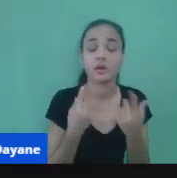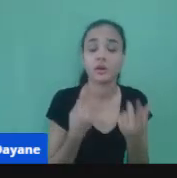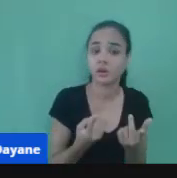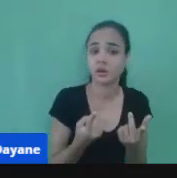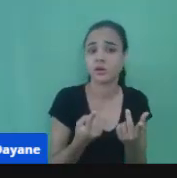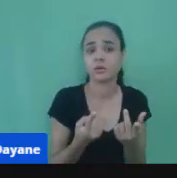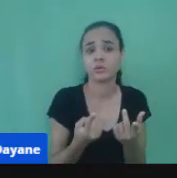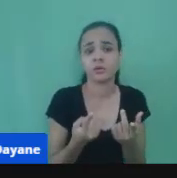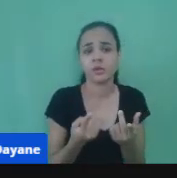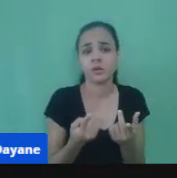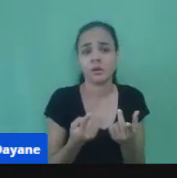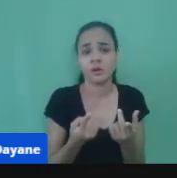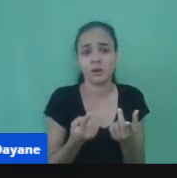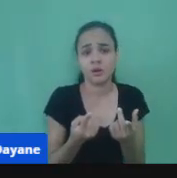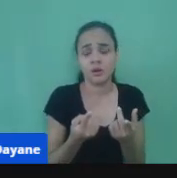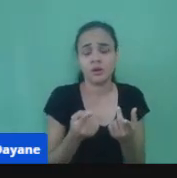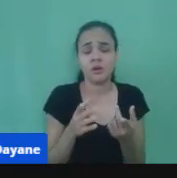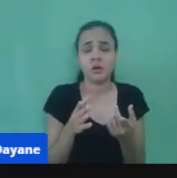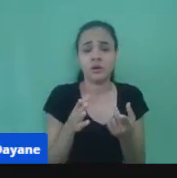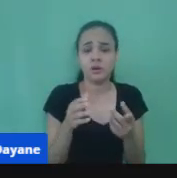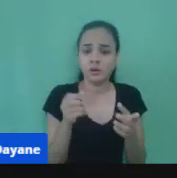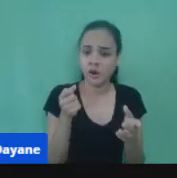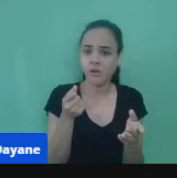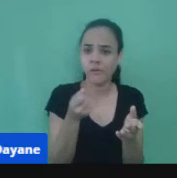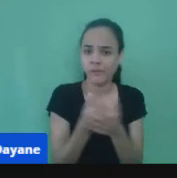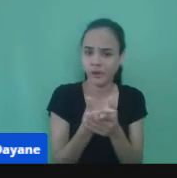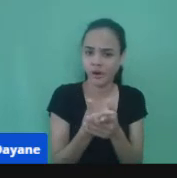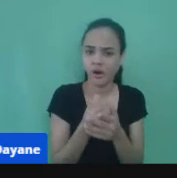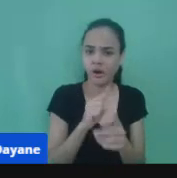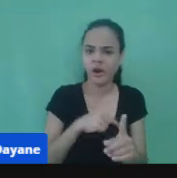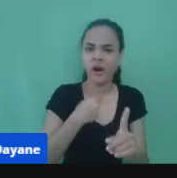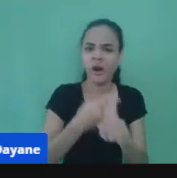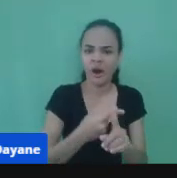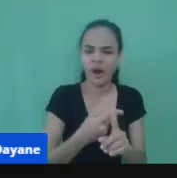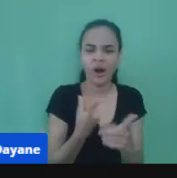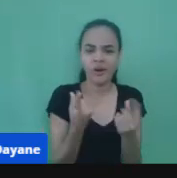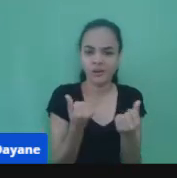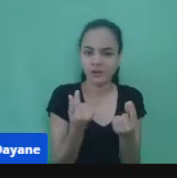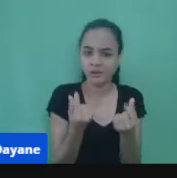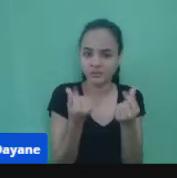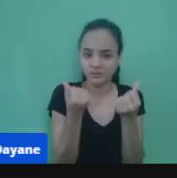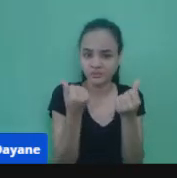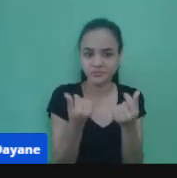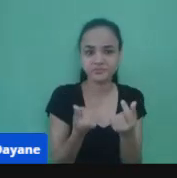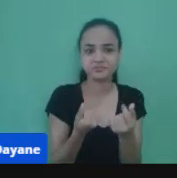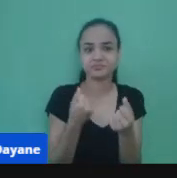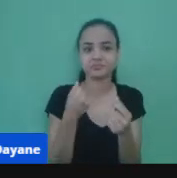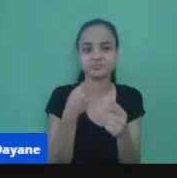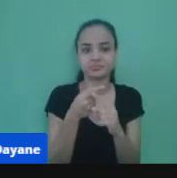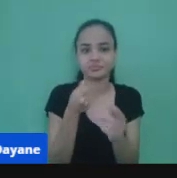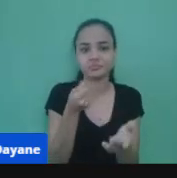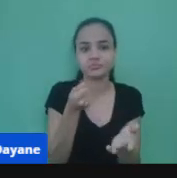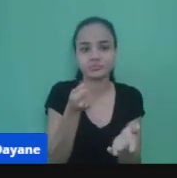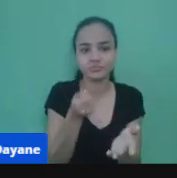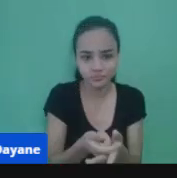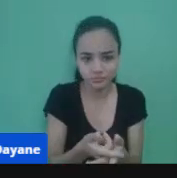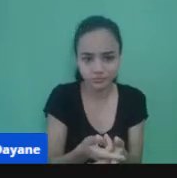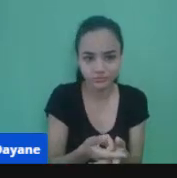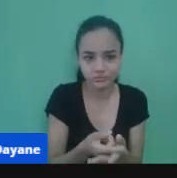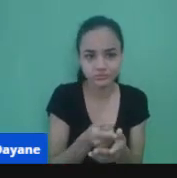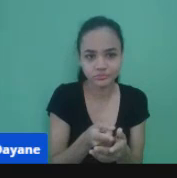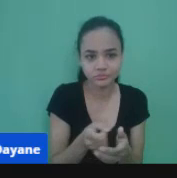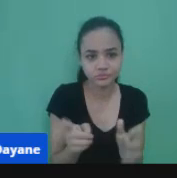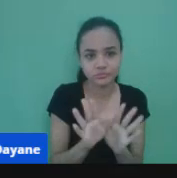cobre, não lucre com a obra, você pode utilizar sem problemas. Aí vem, melhor ainda se você utilizar a